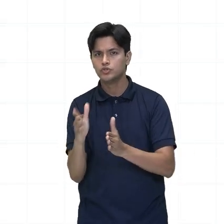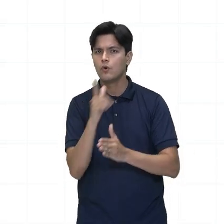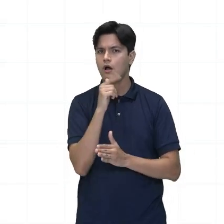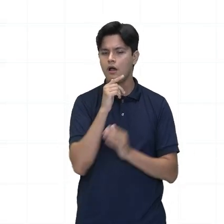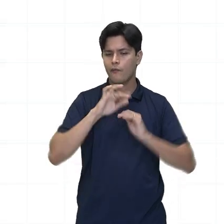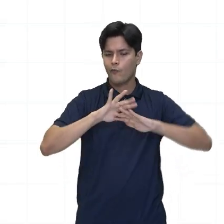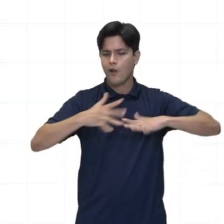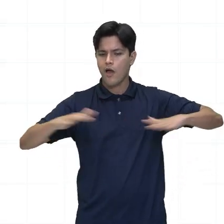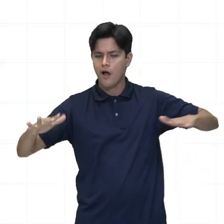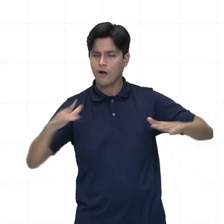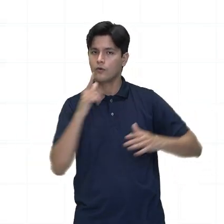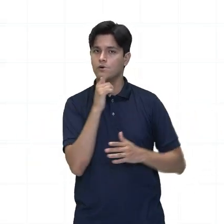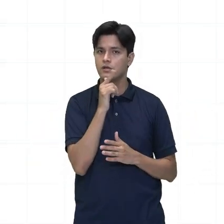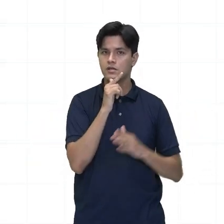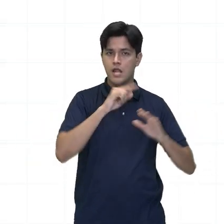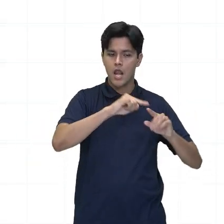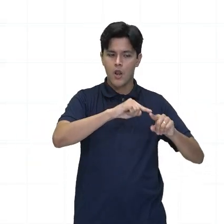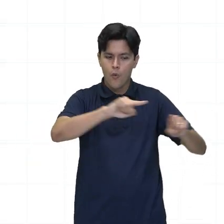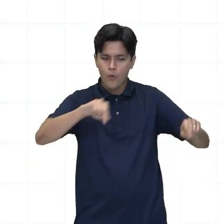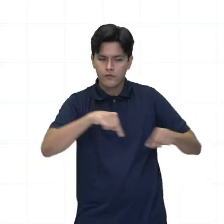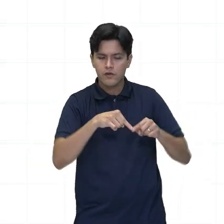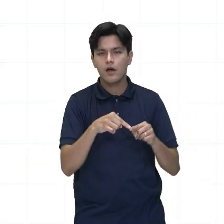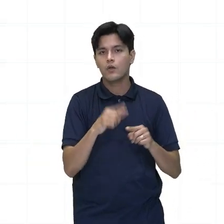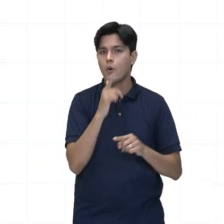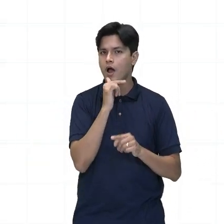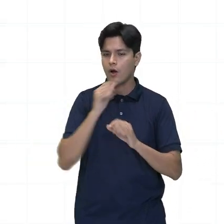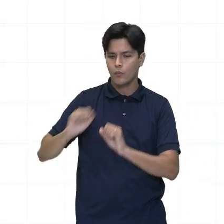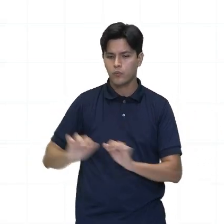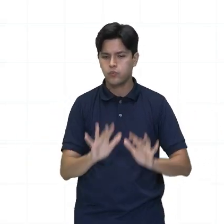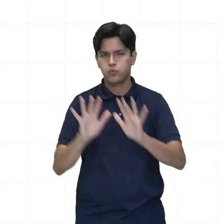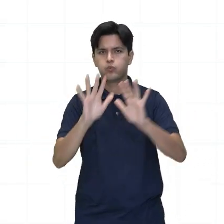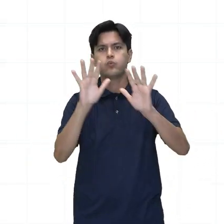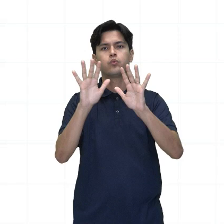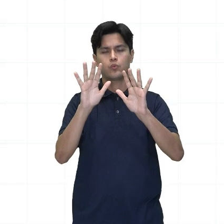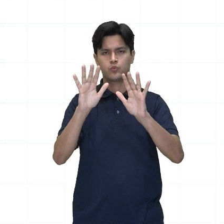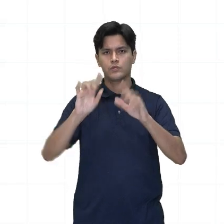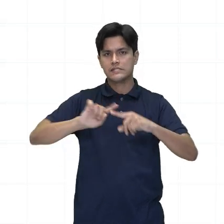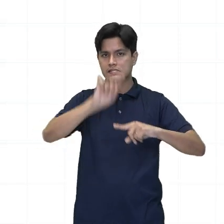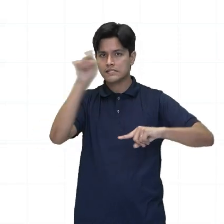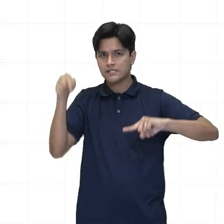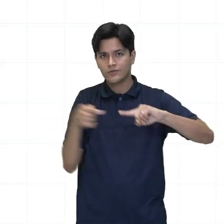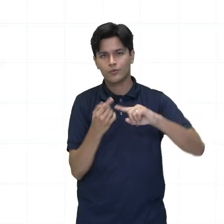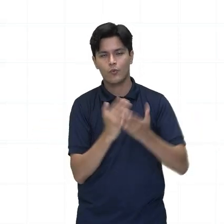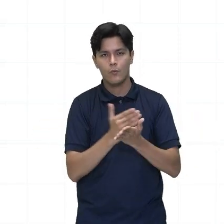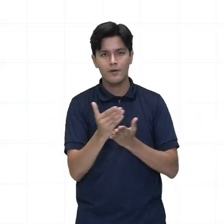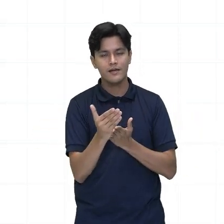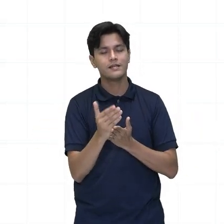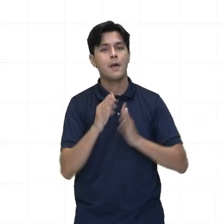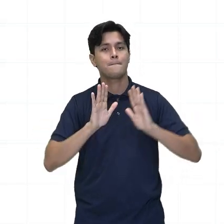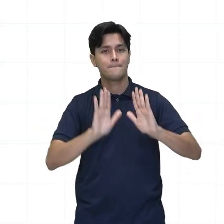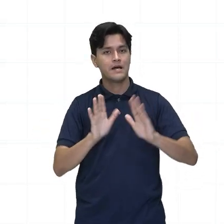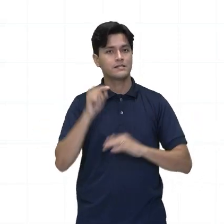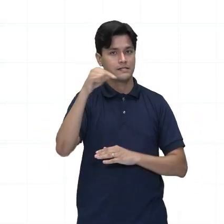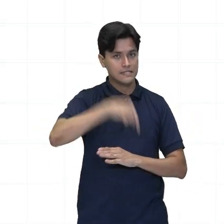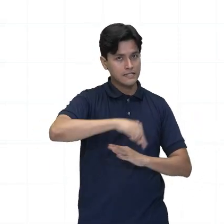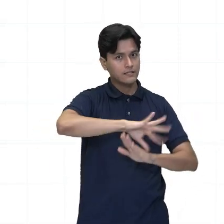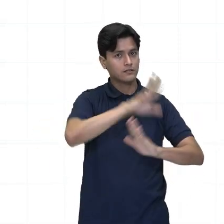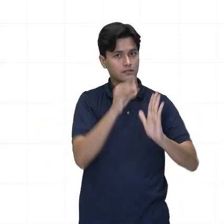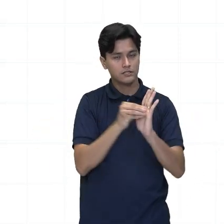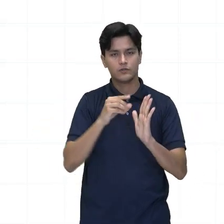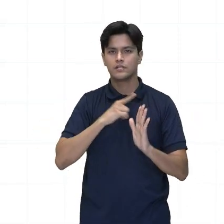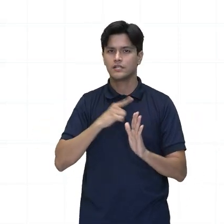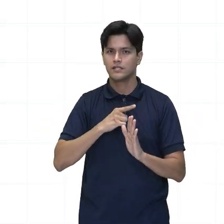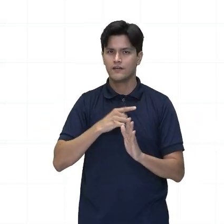né? Mas aqui na nossa região, como a gente tem muitos rios, então essa evaporação é bem intensa.